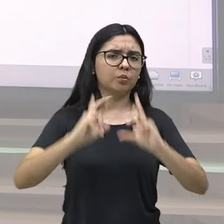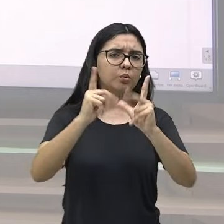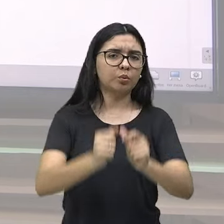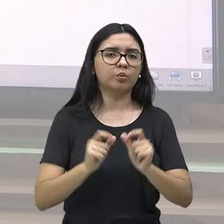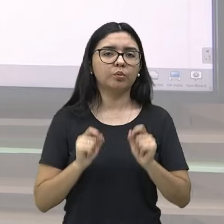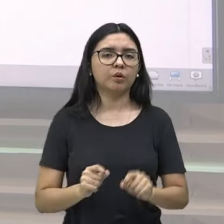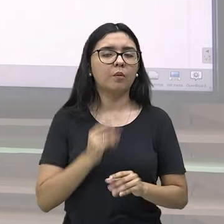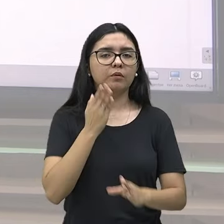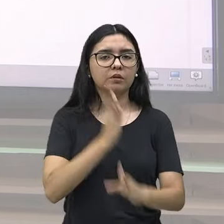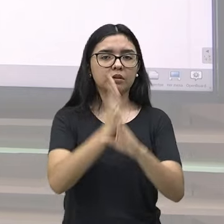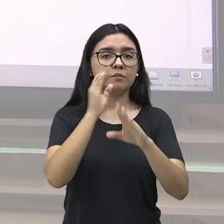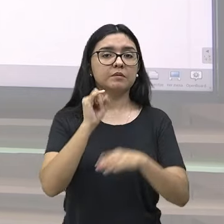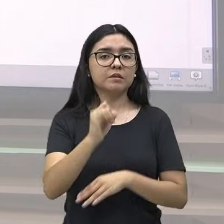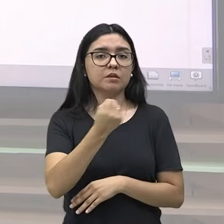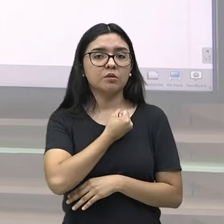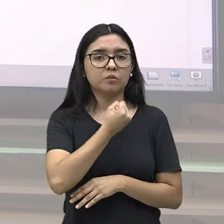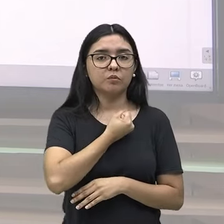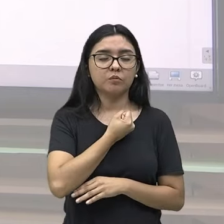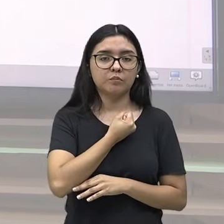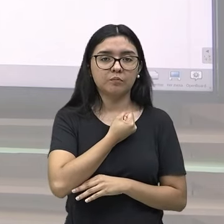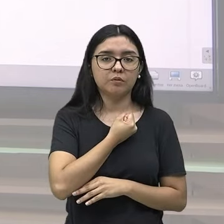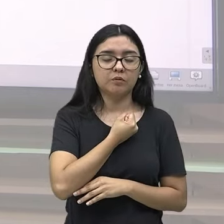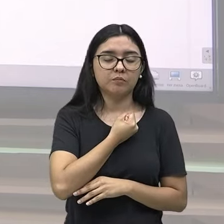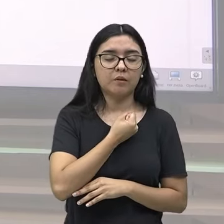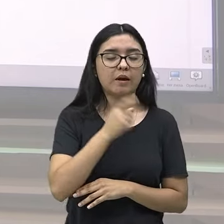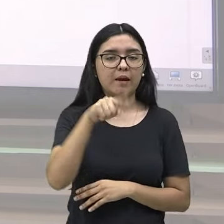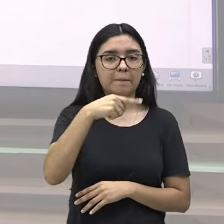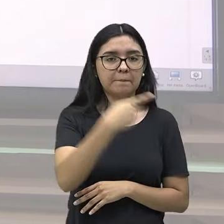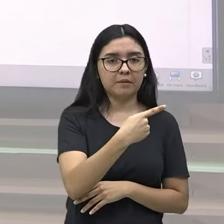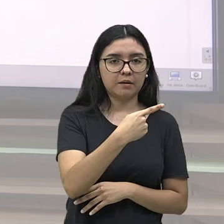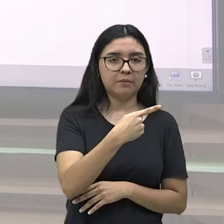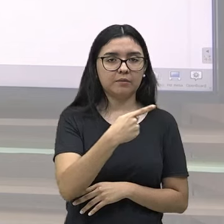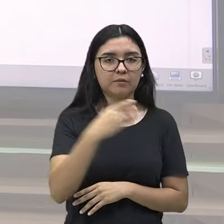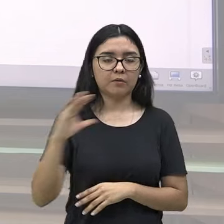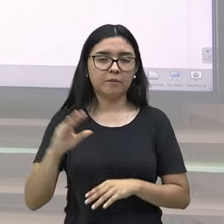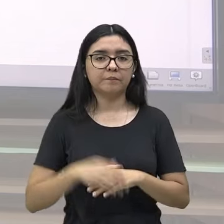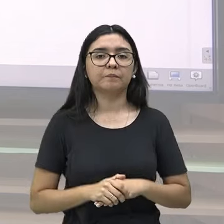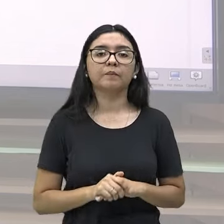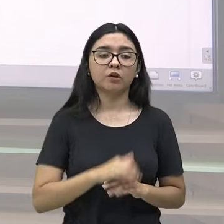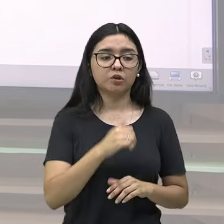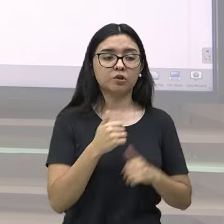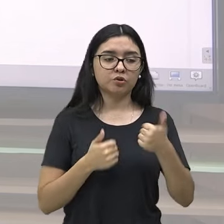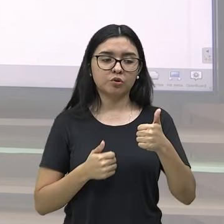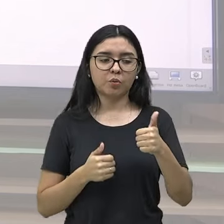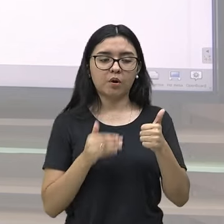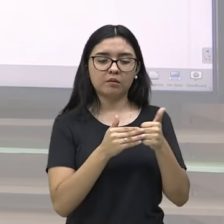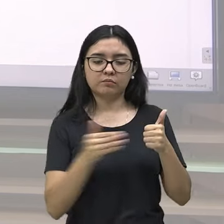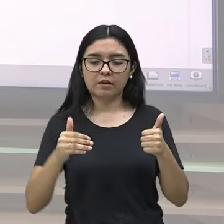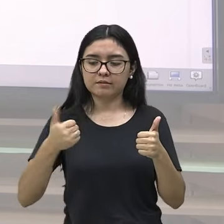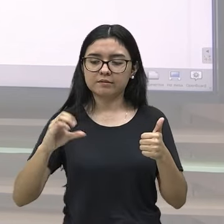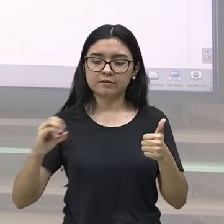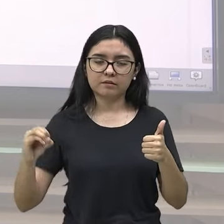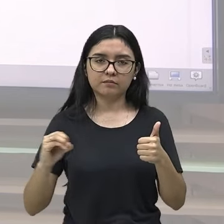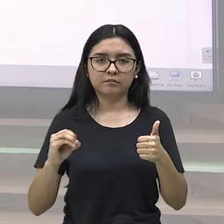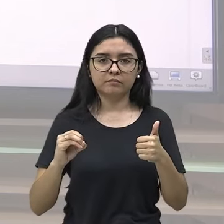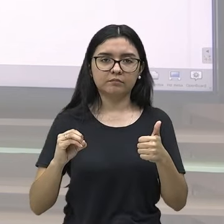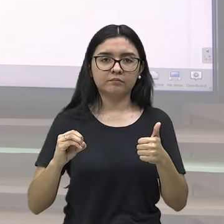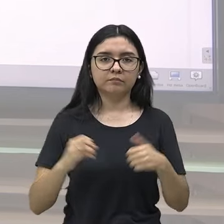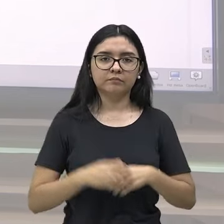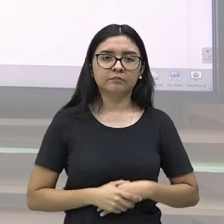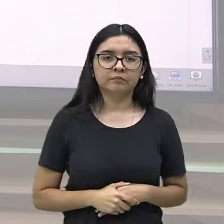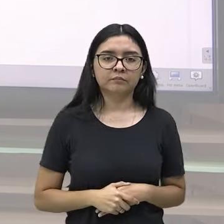como identificar todos os números primos até o número 100, ou melhor, todos os números primos menores do que